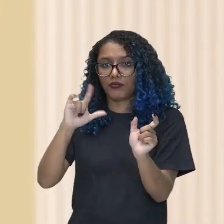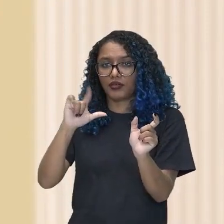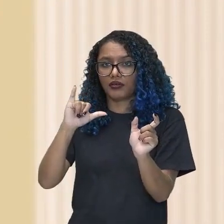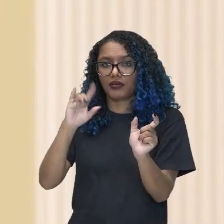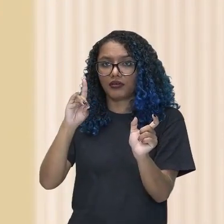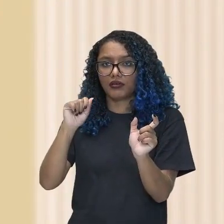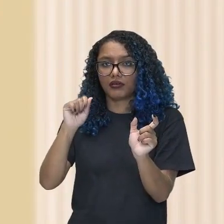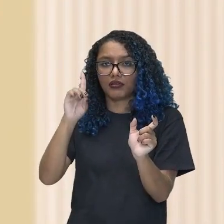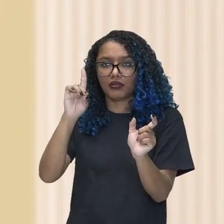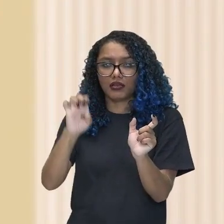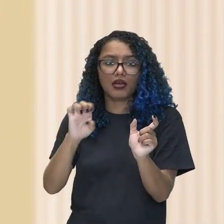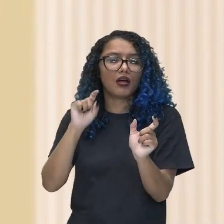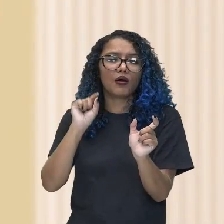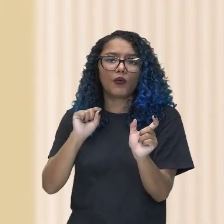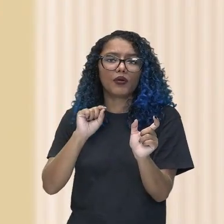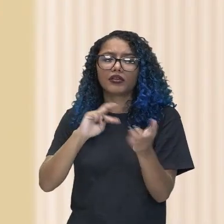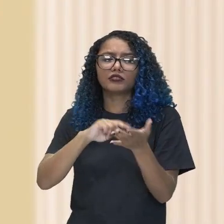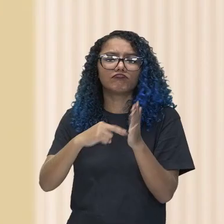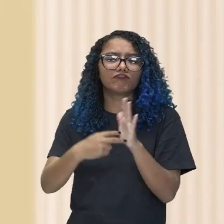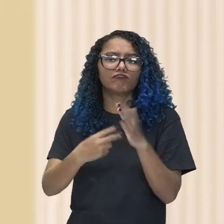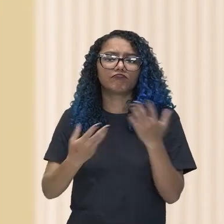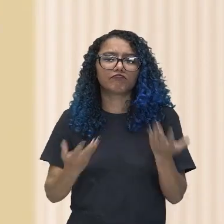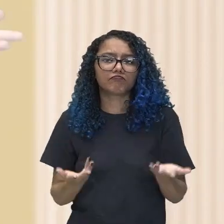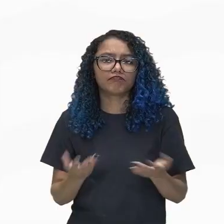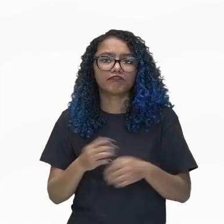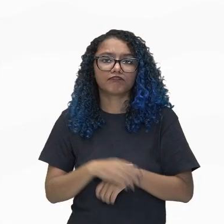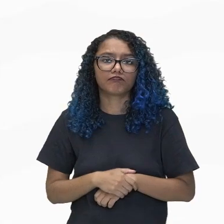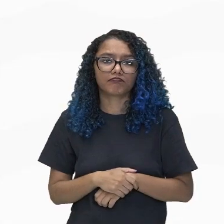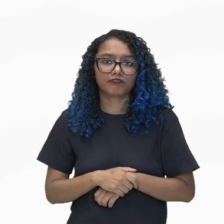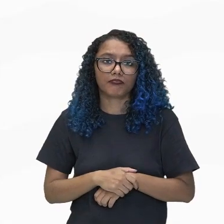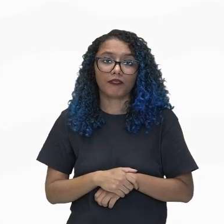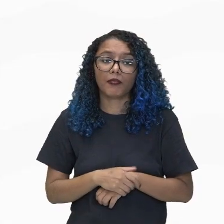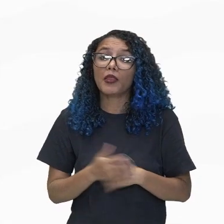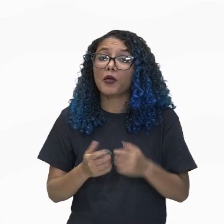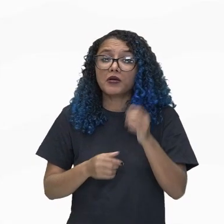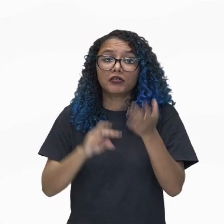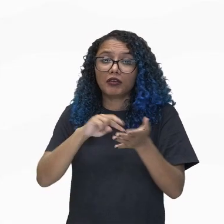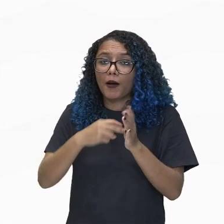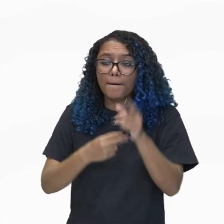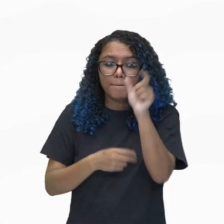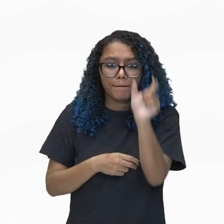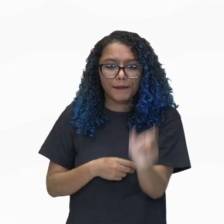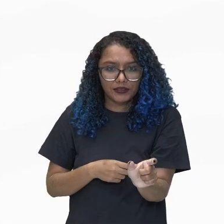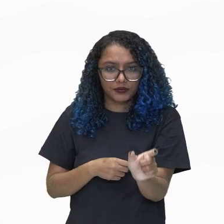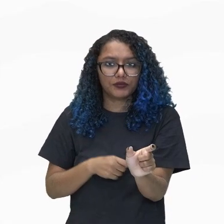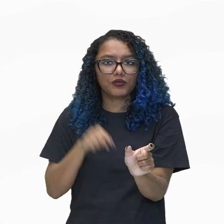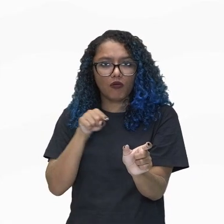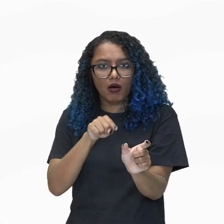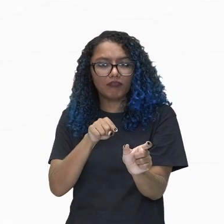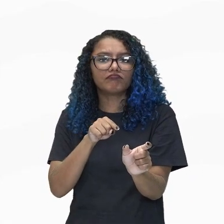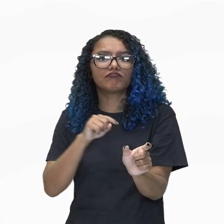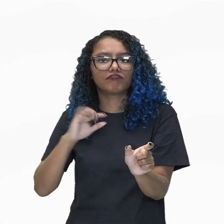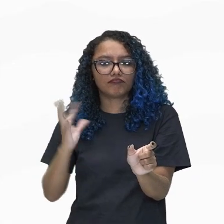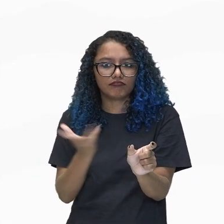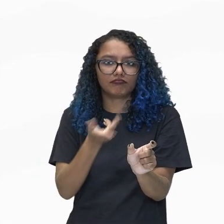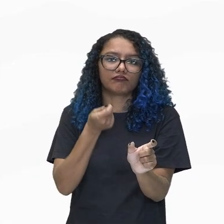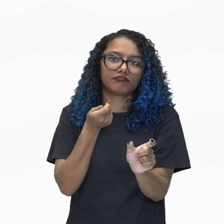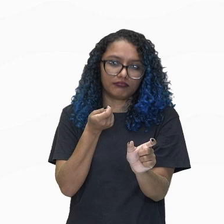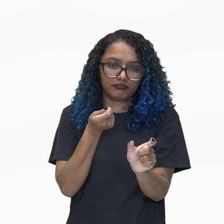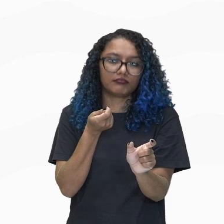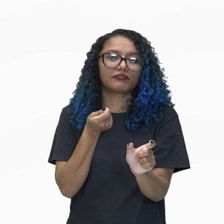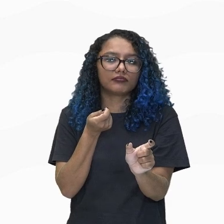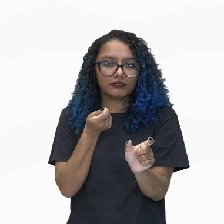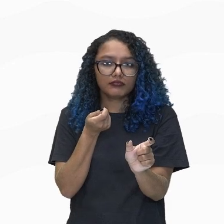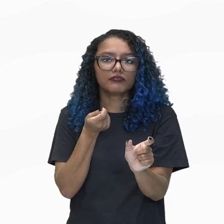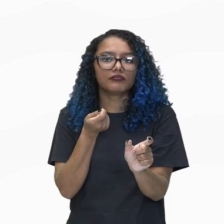ele indica a qualidade de uma pessoa hábil, né? Então, habilidade, né, quer dizer que